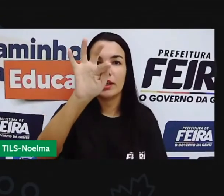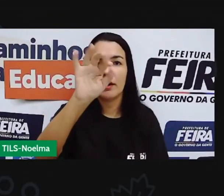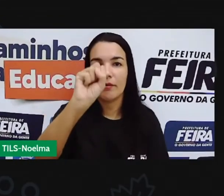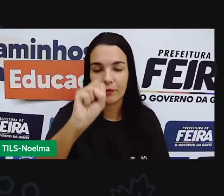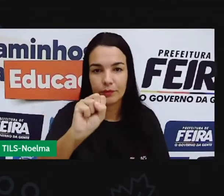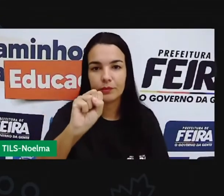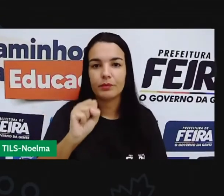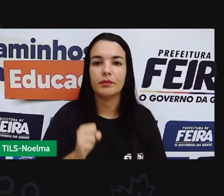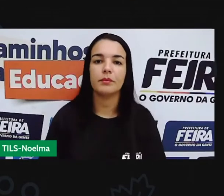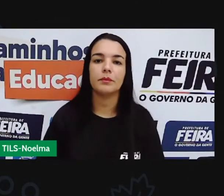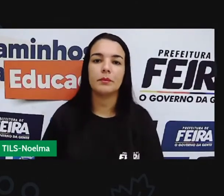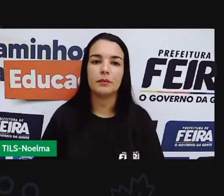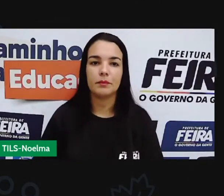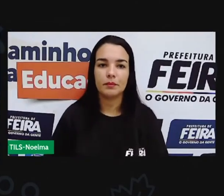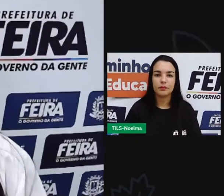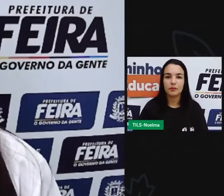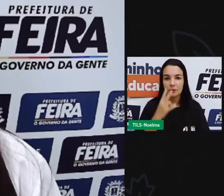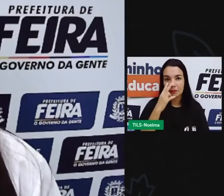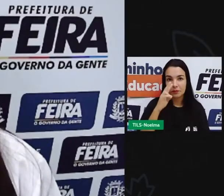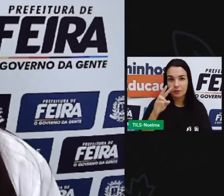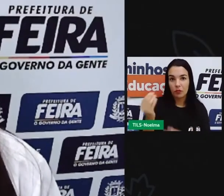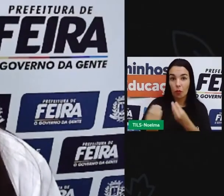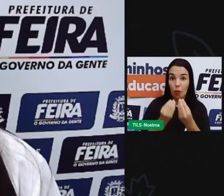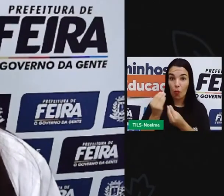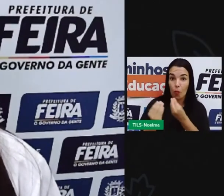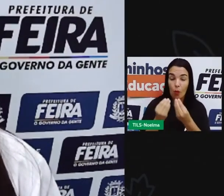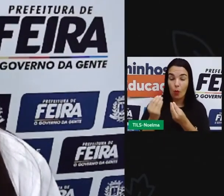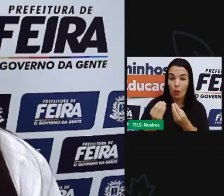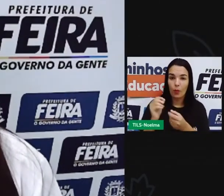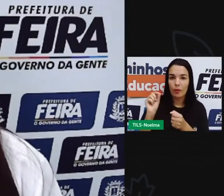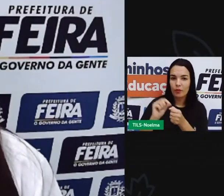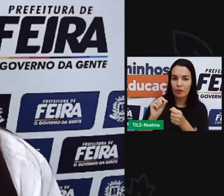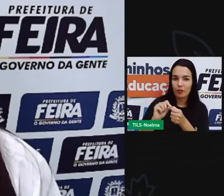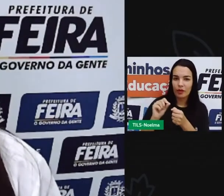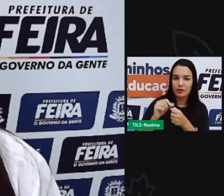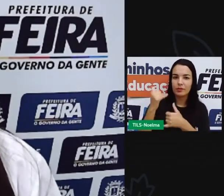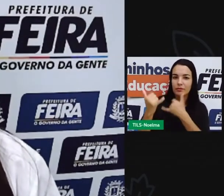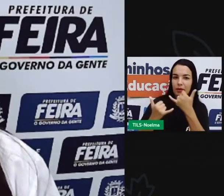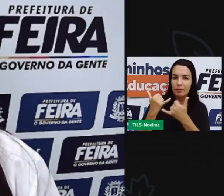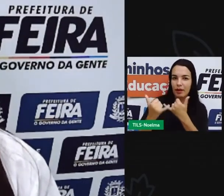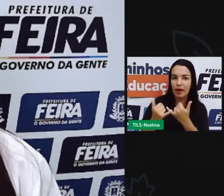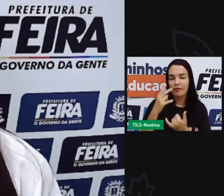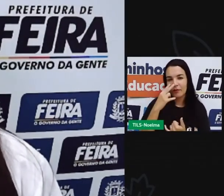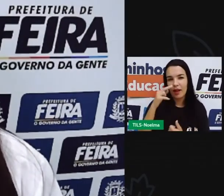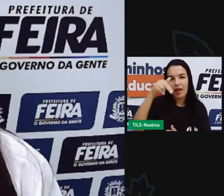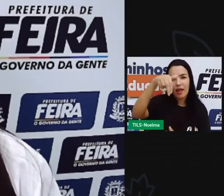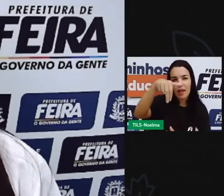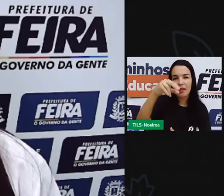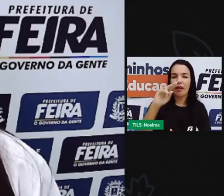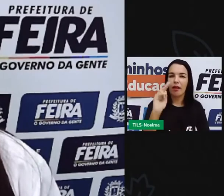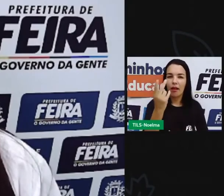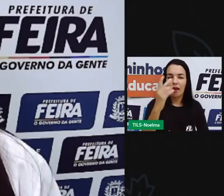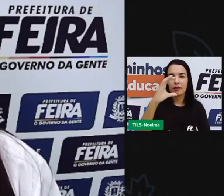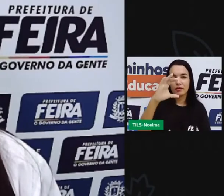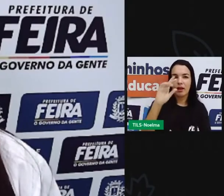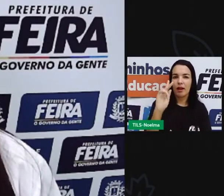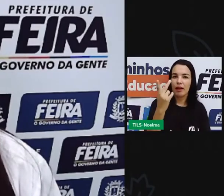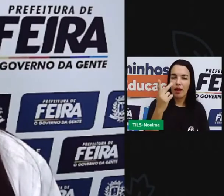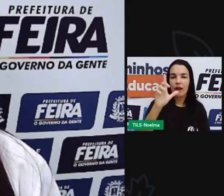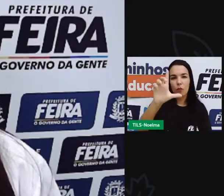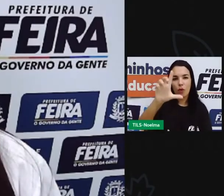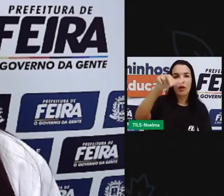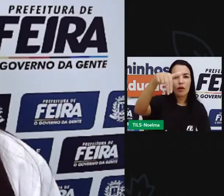como escrever palavras com dígrafo CH, NH e o